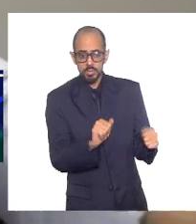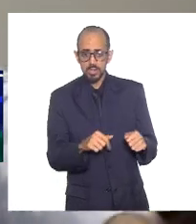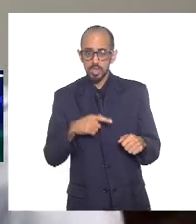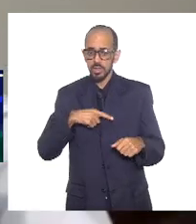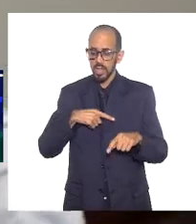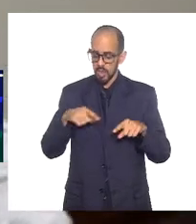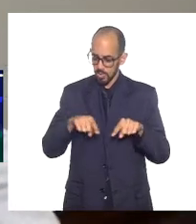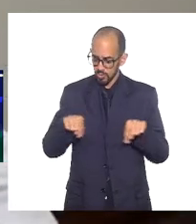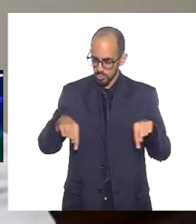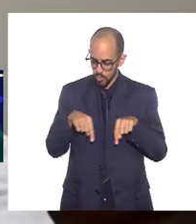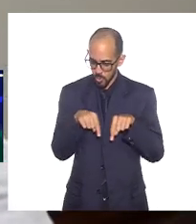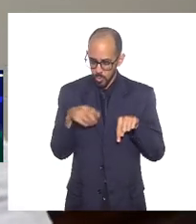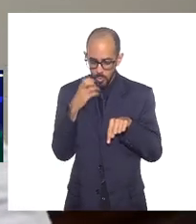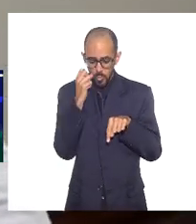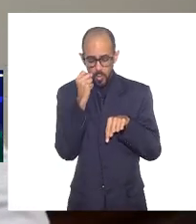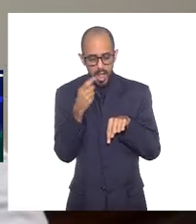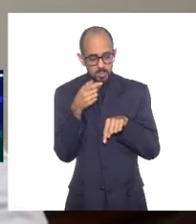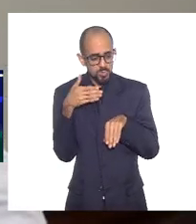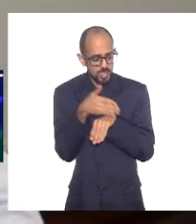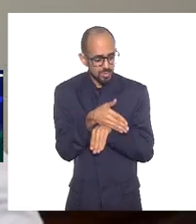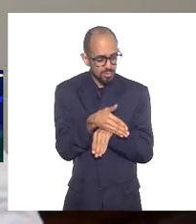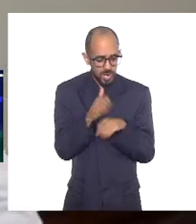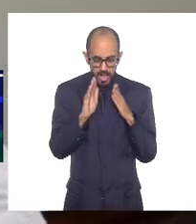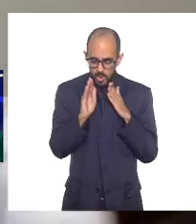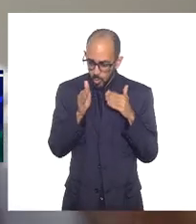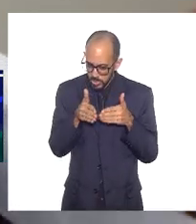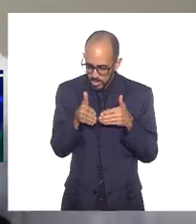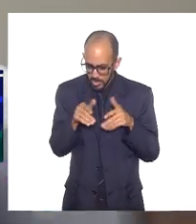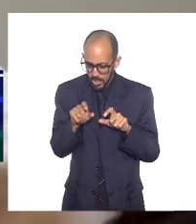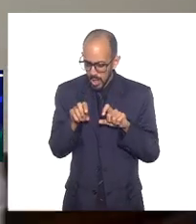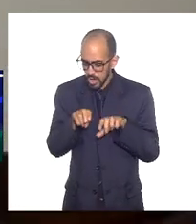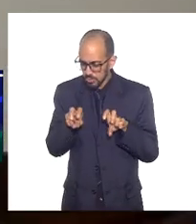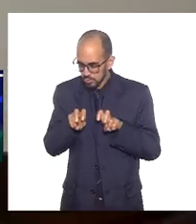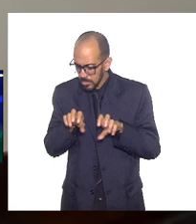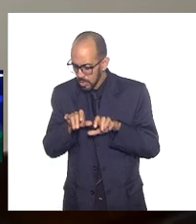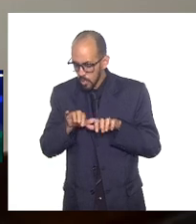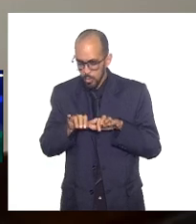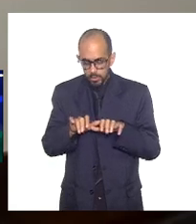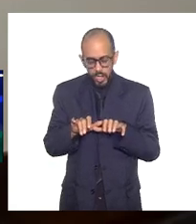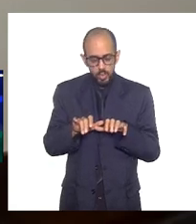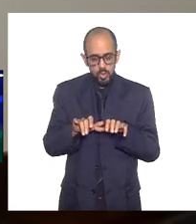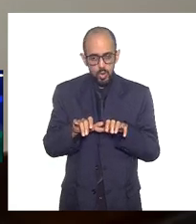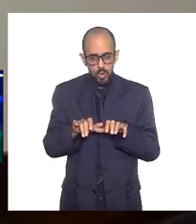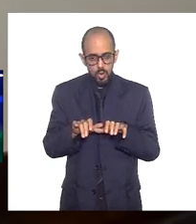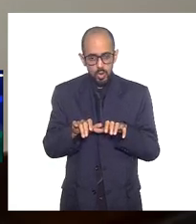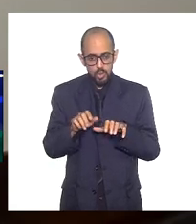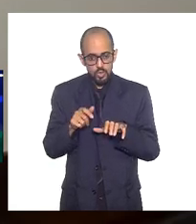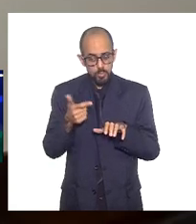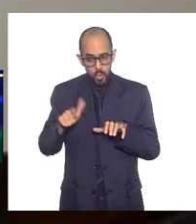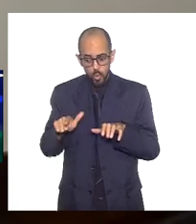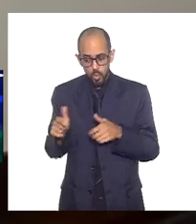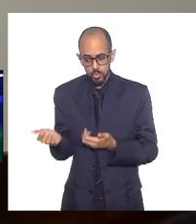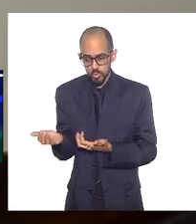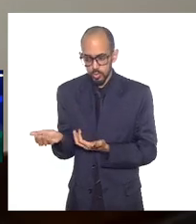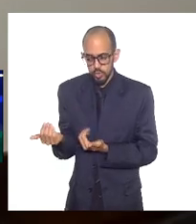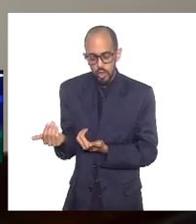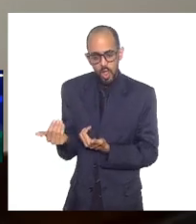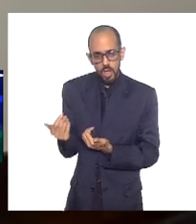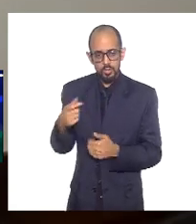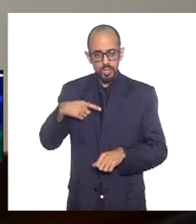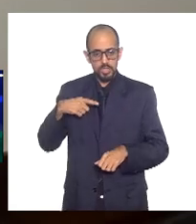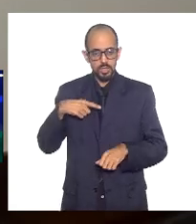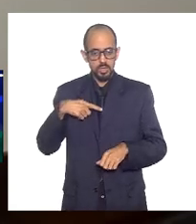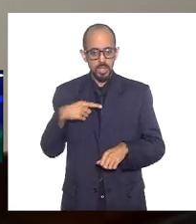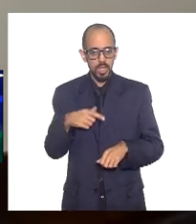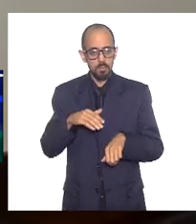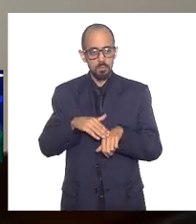seja, para ali entrar, se concentrar, ligar o computador, fazer uma leitura, de uma outra criança, outro adolescente, que vive com mais